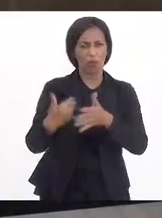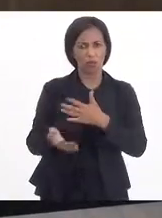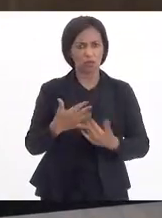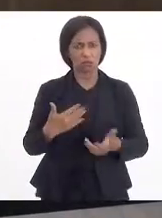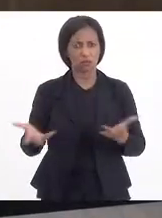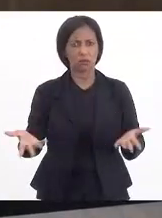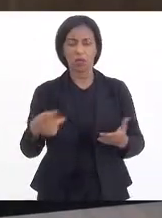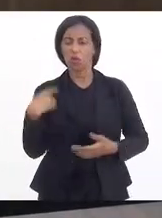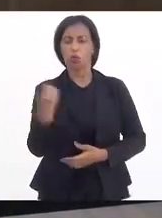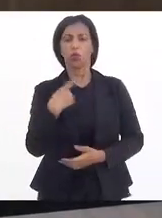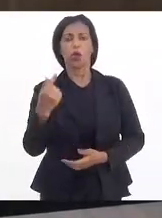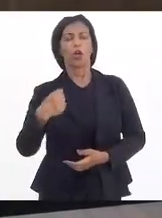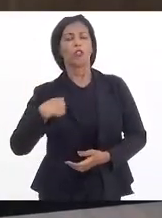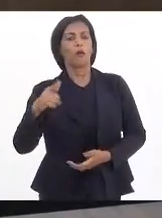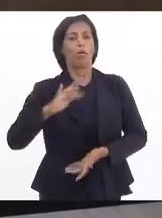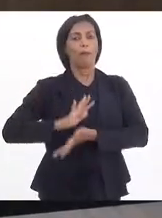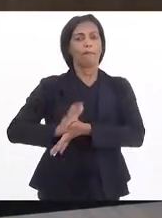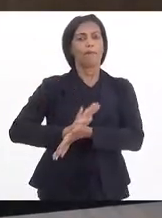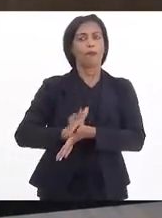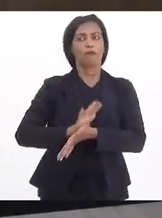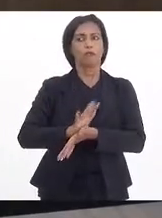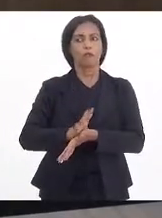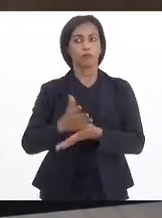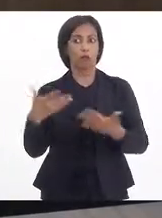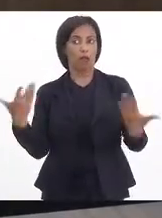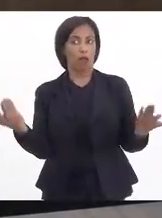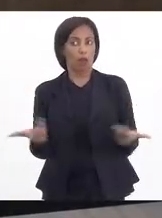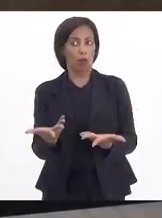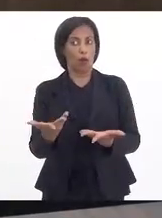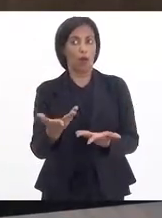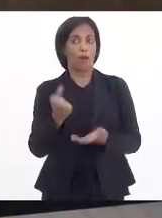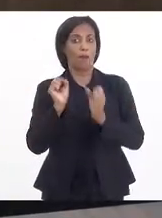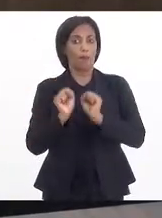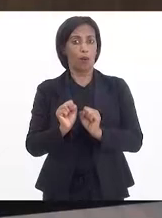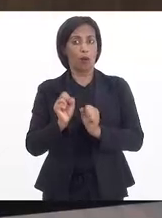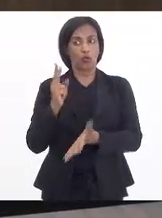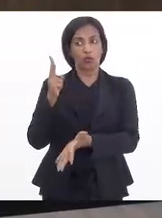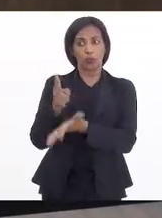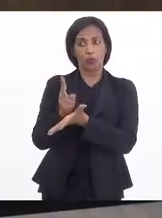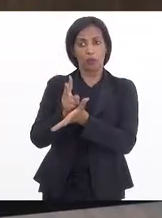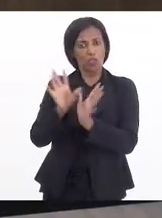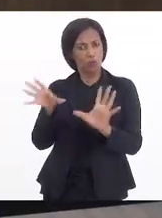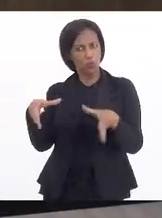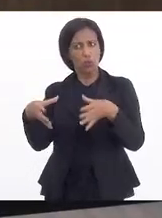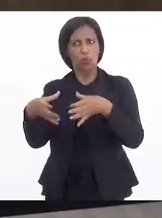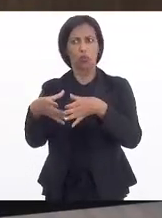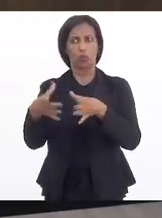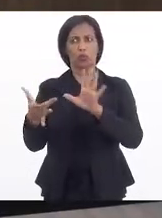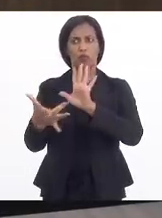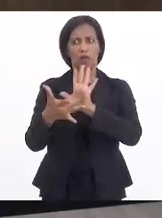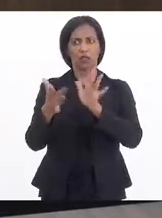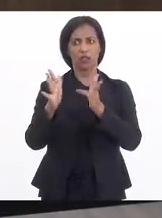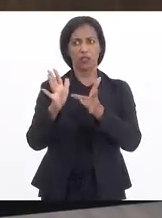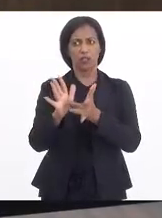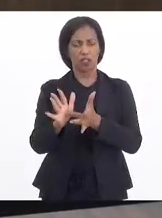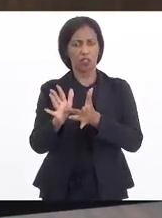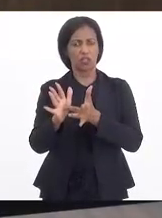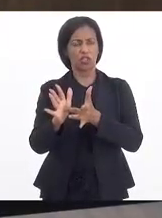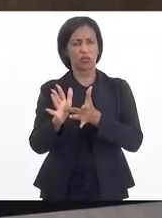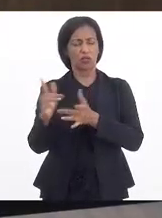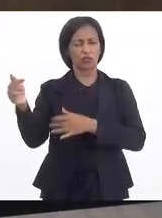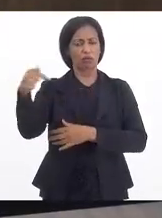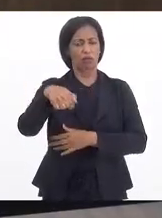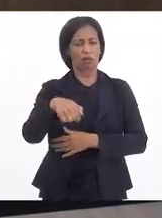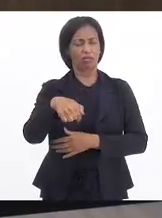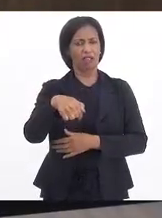coisa que faça nós seremos os preconceituosos agora pode o mesmo grupo falar que Jesus Cristo que tava encarnado na